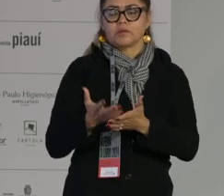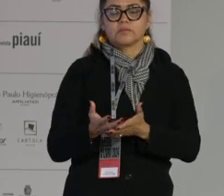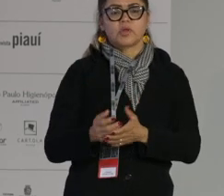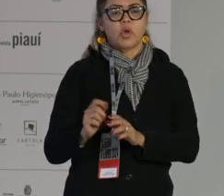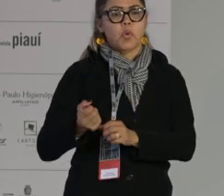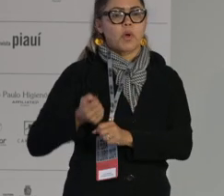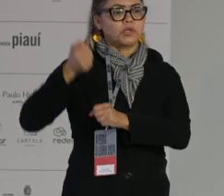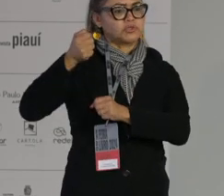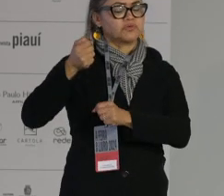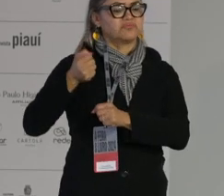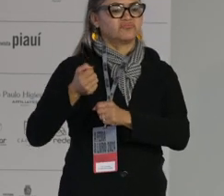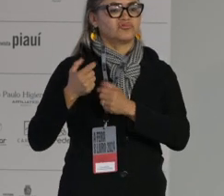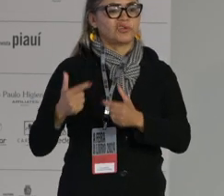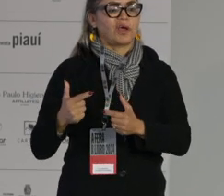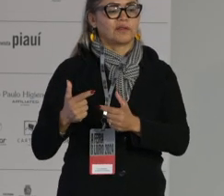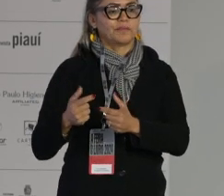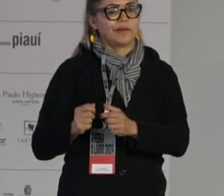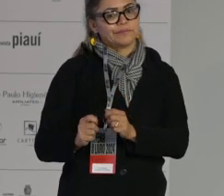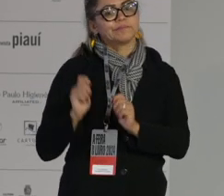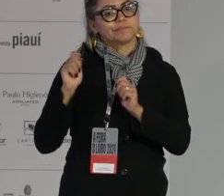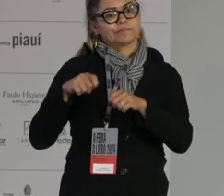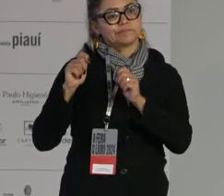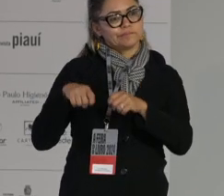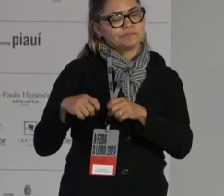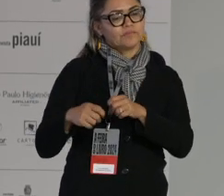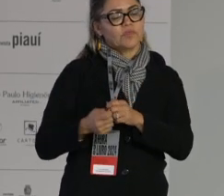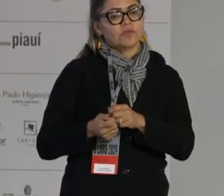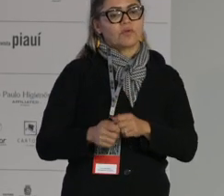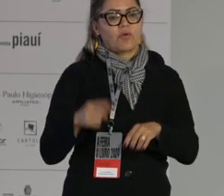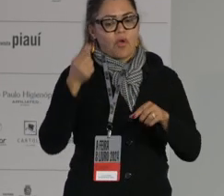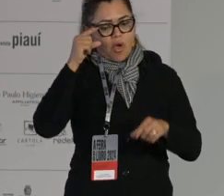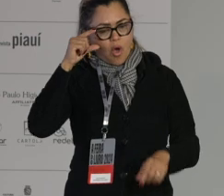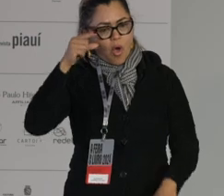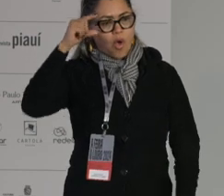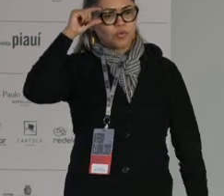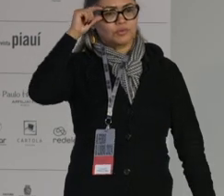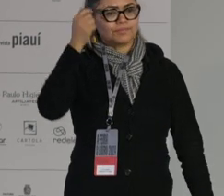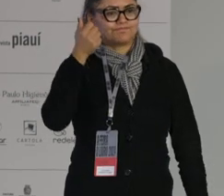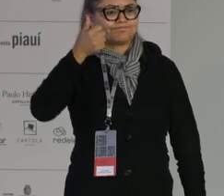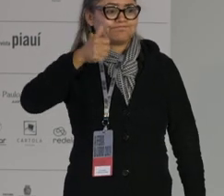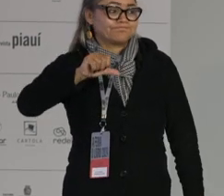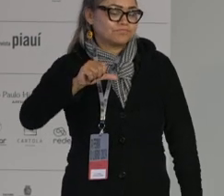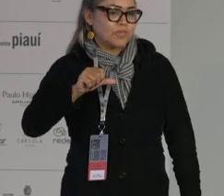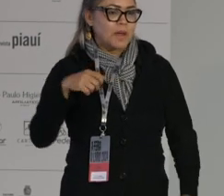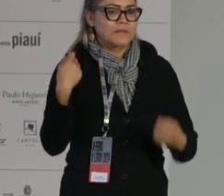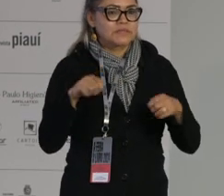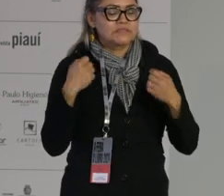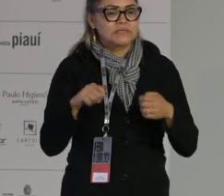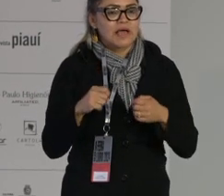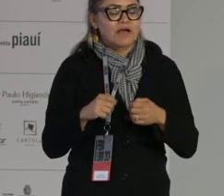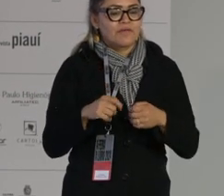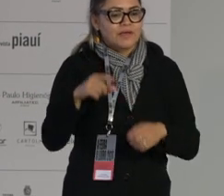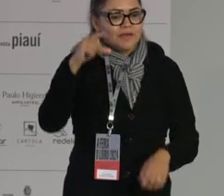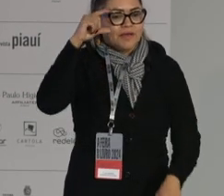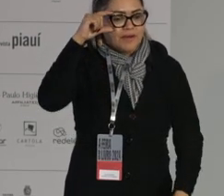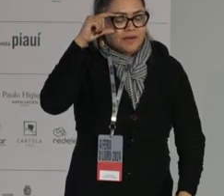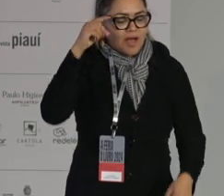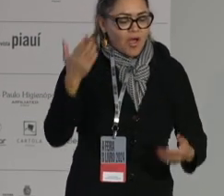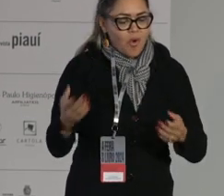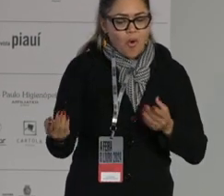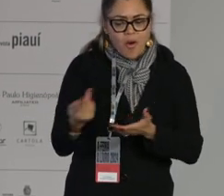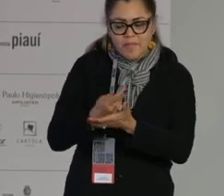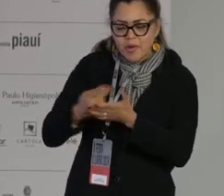Guarda-chuva. Chato, mas previsível. Óculos, um pouco pior. Precisava deles agora